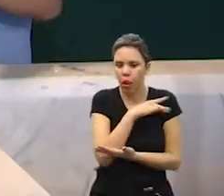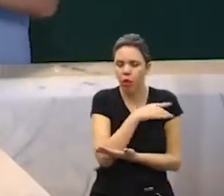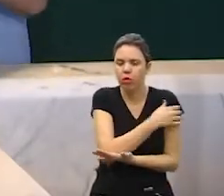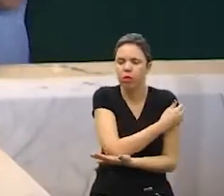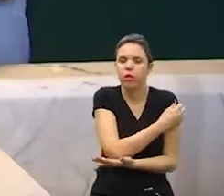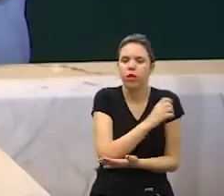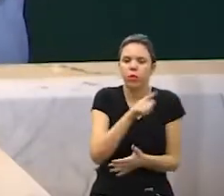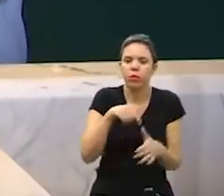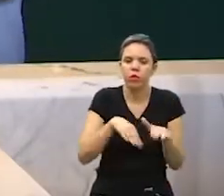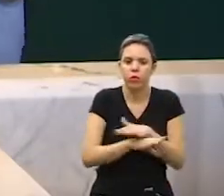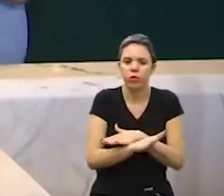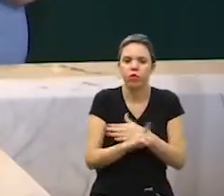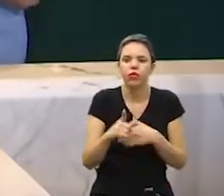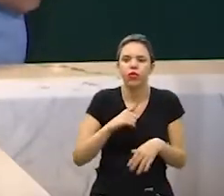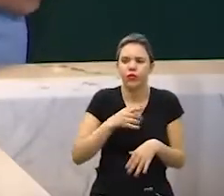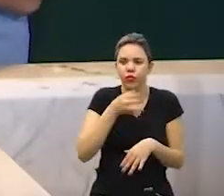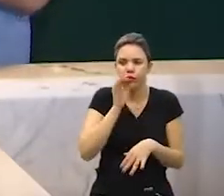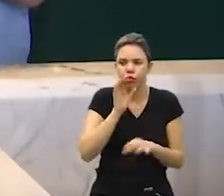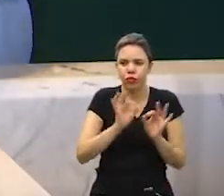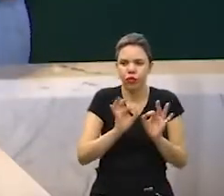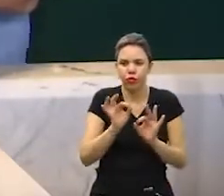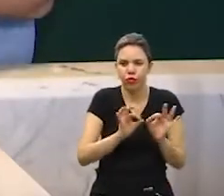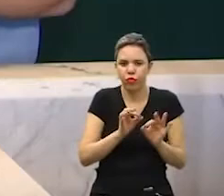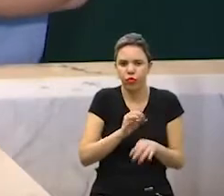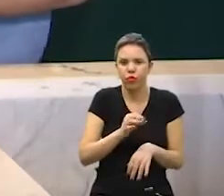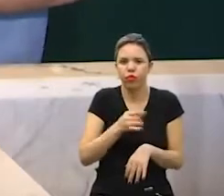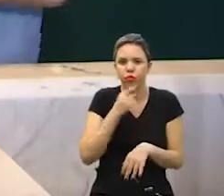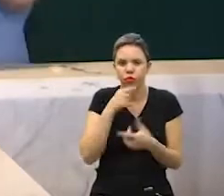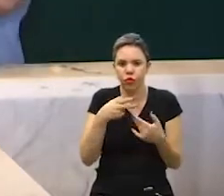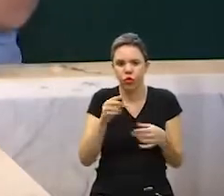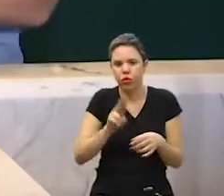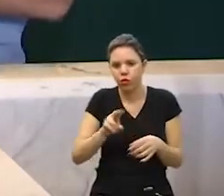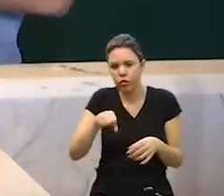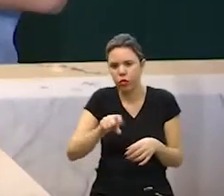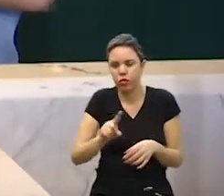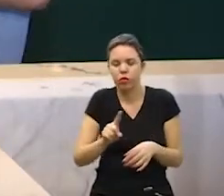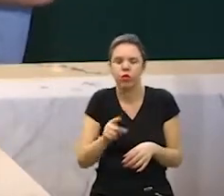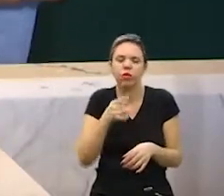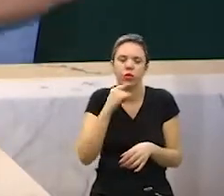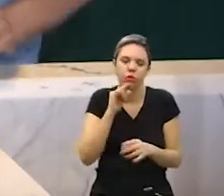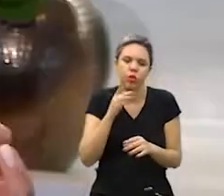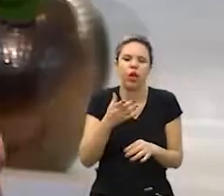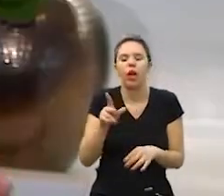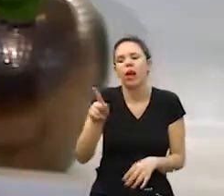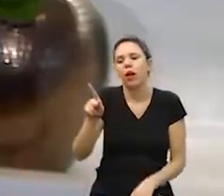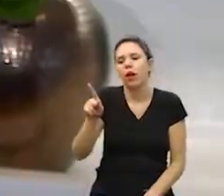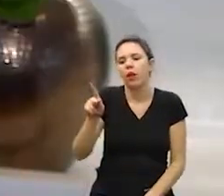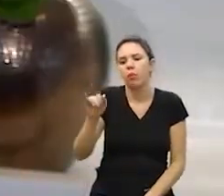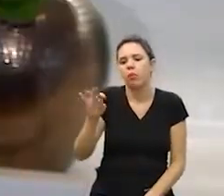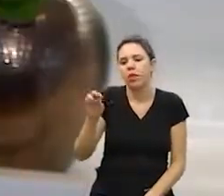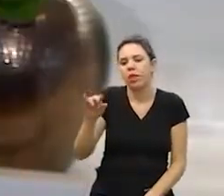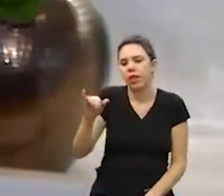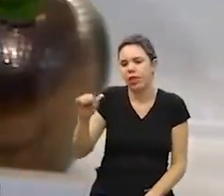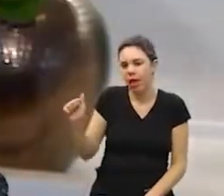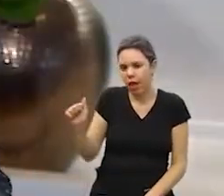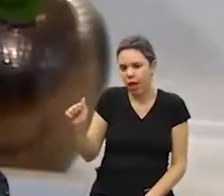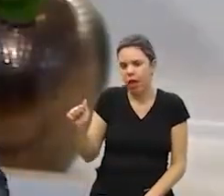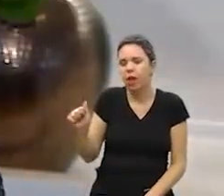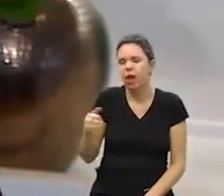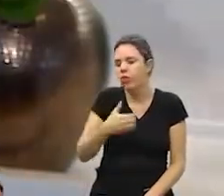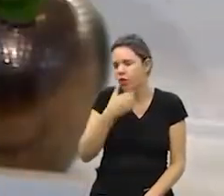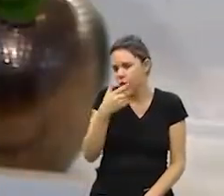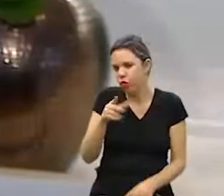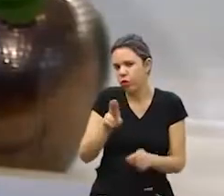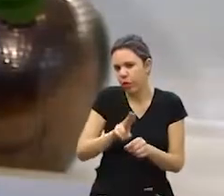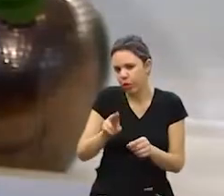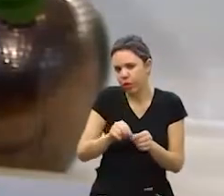ali e aí quando eu estiver fazendo um drink com álcool, sem álcool, poder usar? A pitaia é muito legal, dá pra usar na Air Fry,